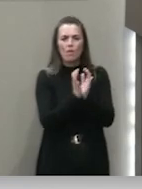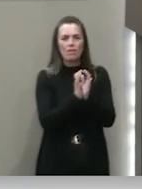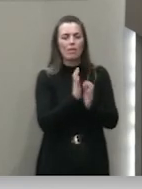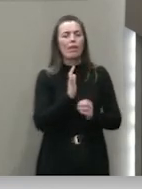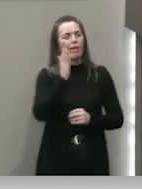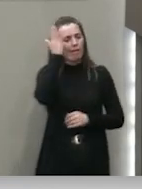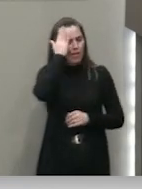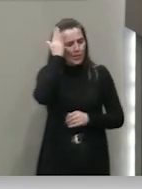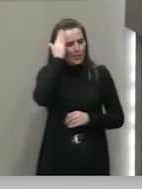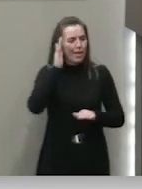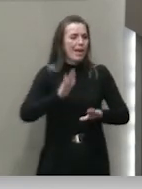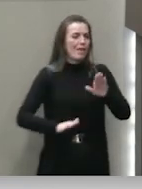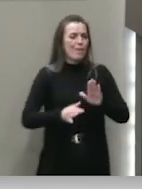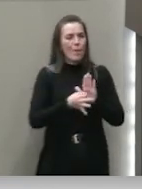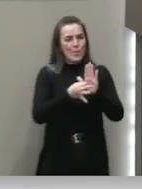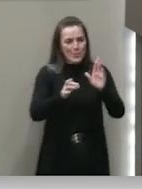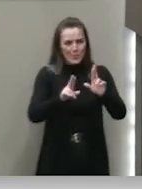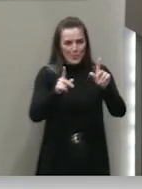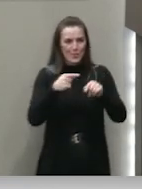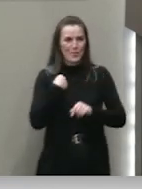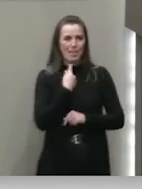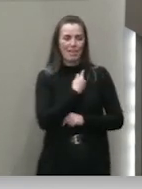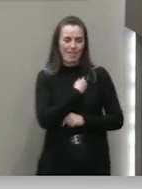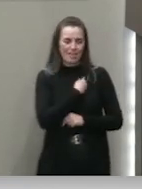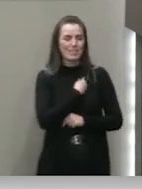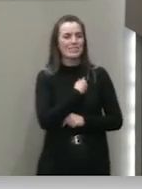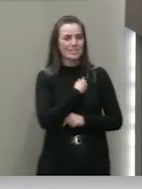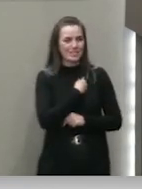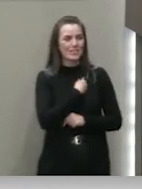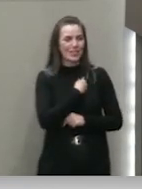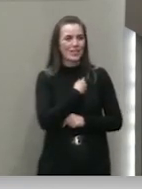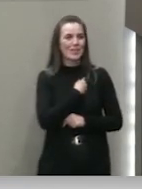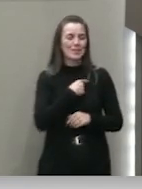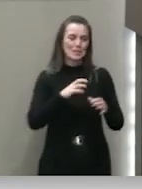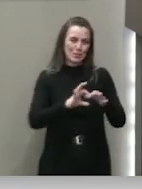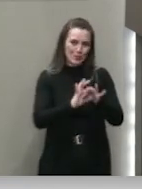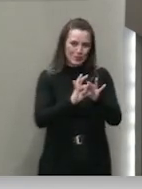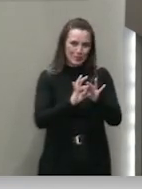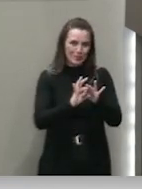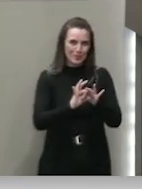temos divergências, mas acredito que este é um tema que merece a nossa unidade. Muito